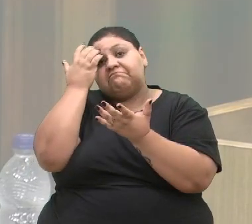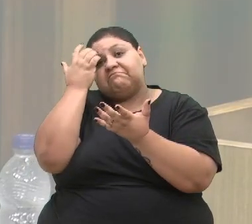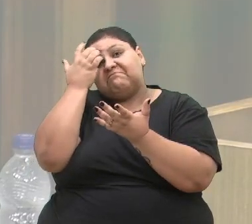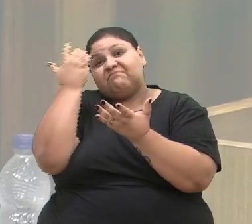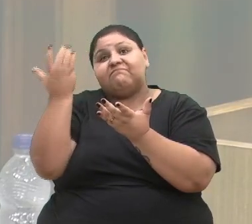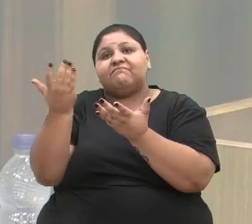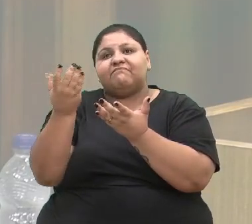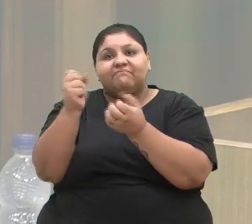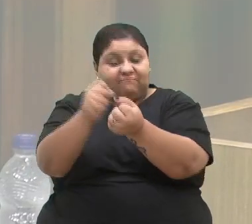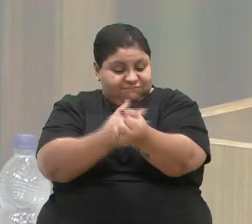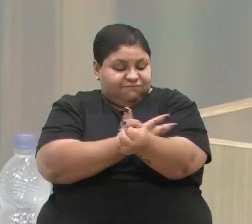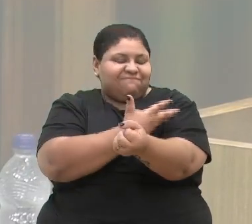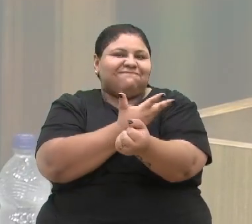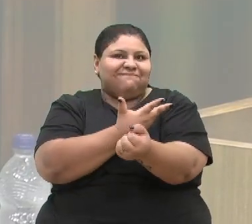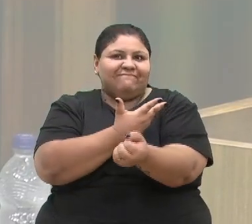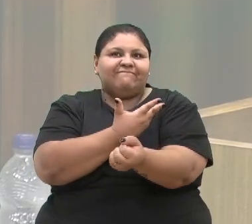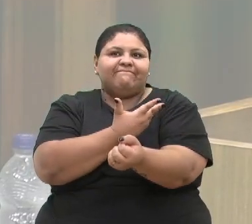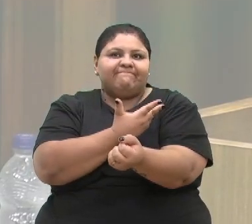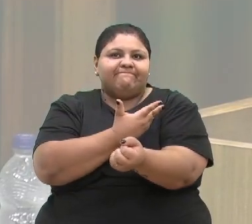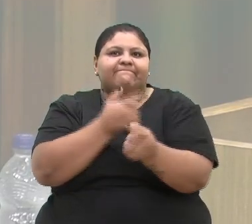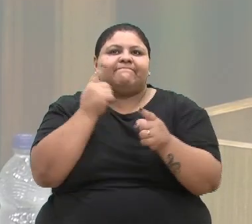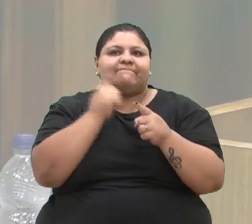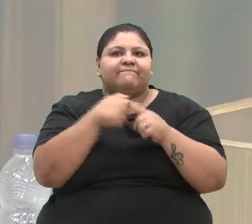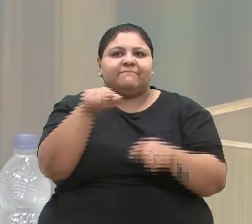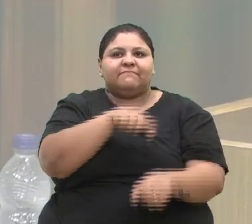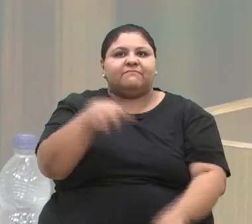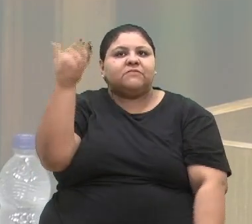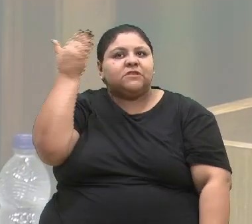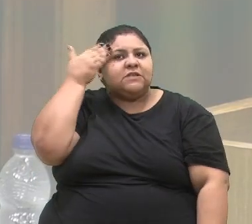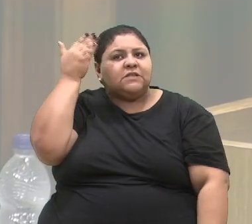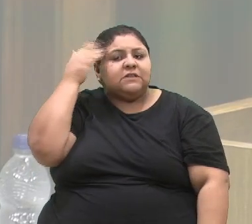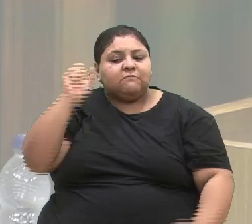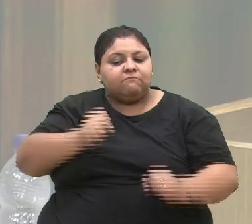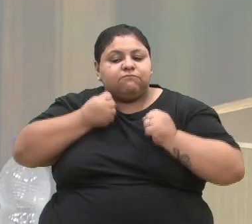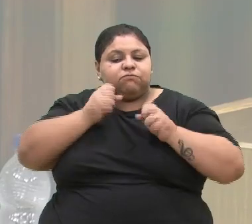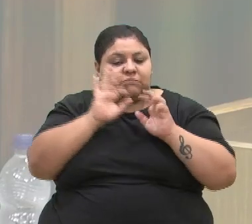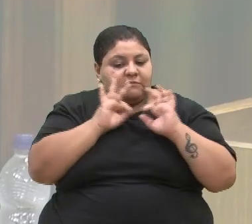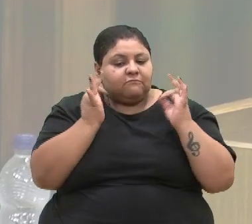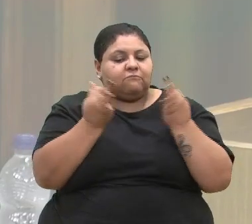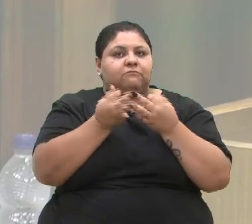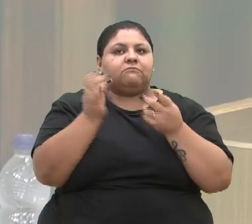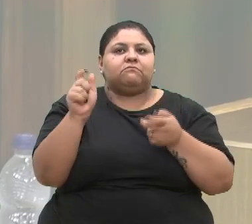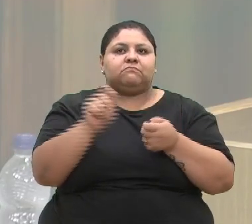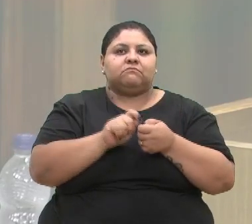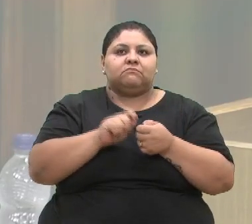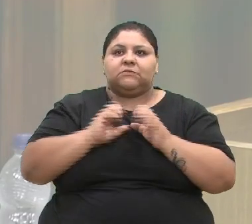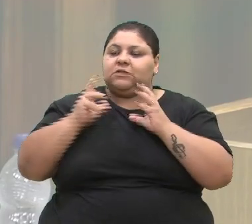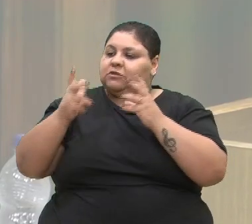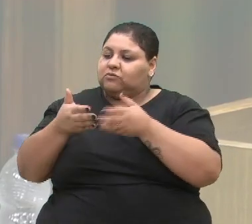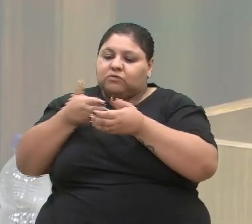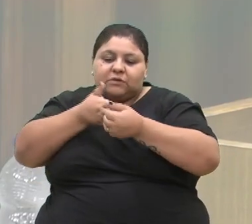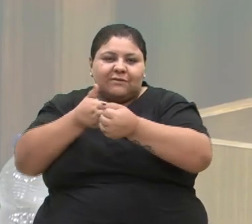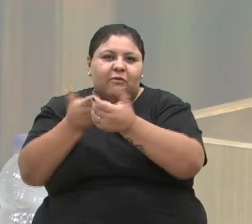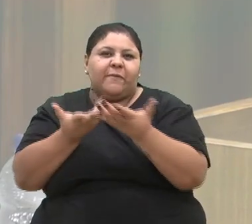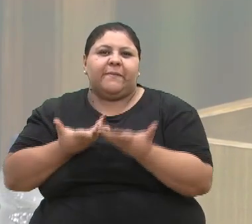É emocionante, né? Mas porque a gente sabe todo o esforço que a família faz, todo o